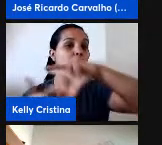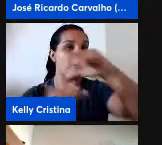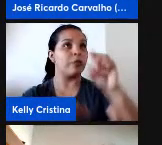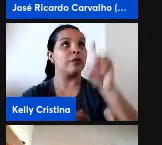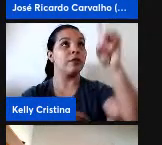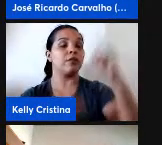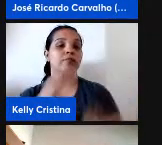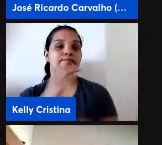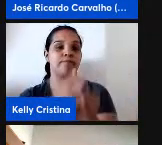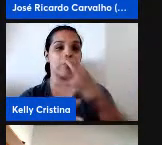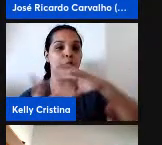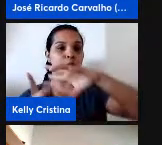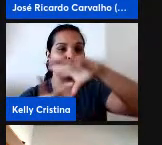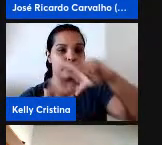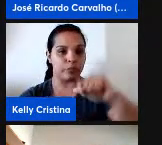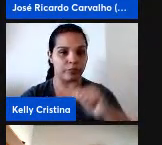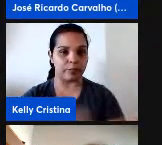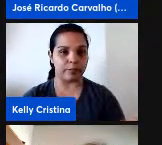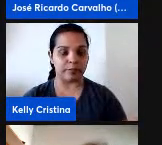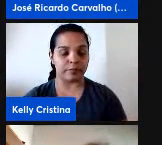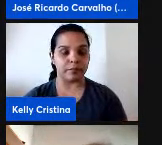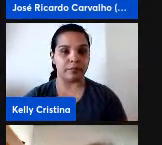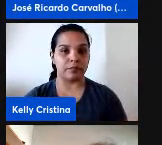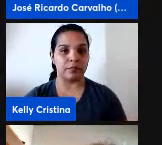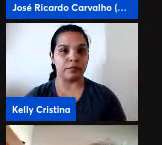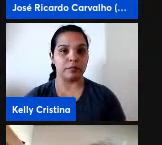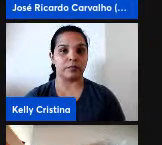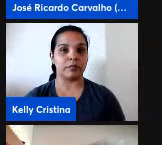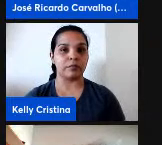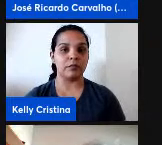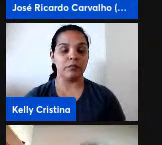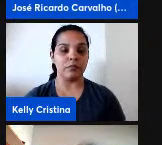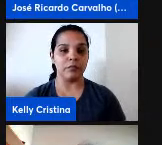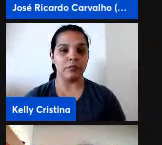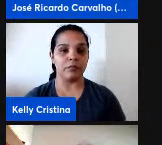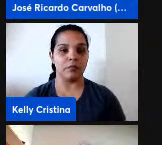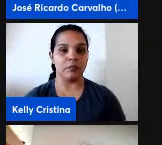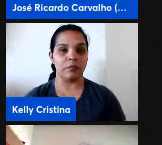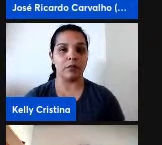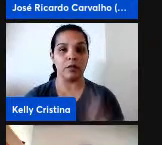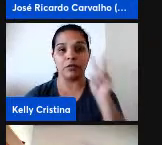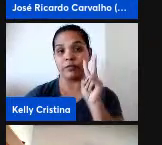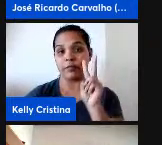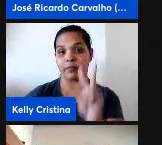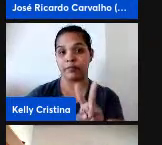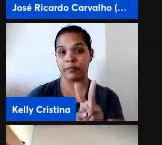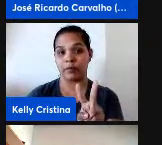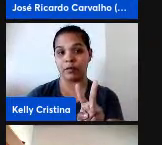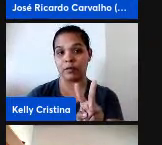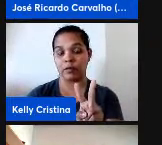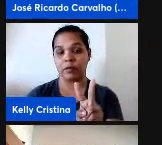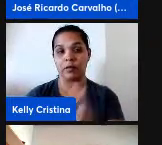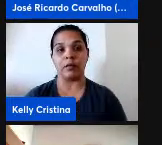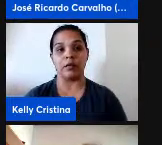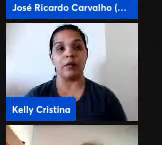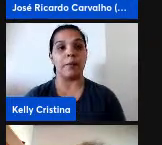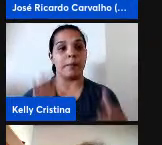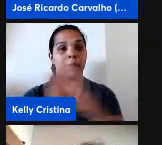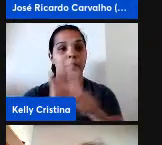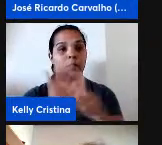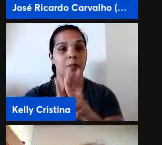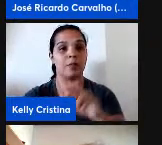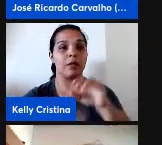tudo. E aí a gente vê que, do ponto de vista estilístico, isso é